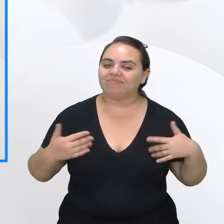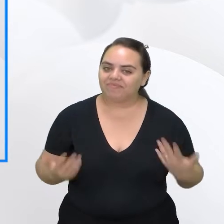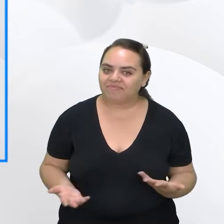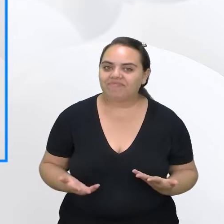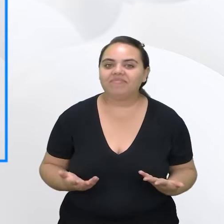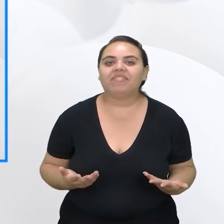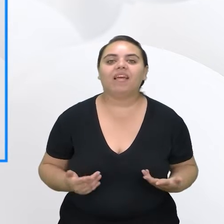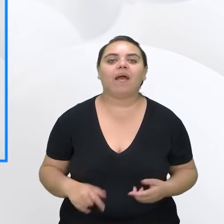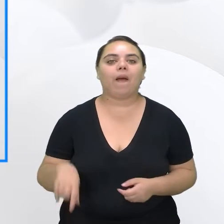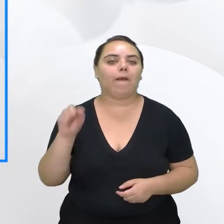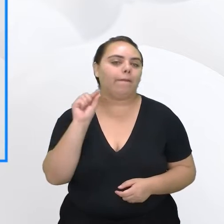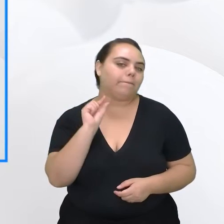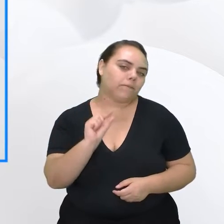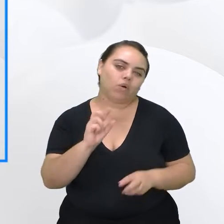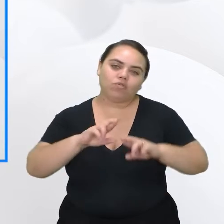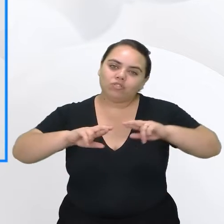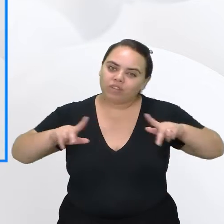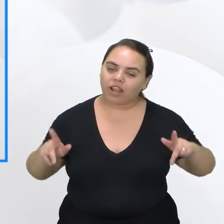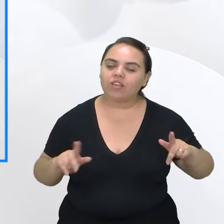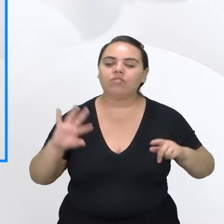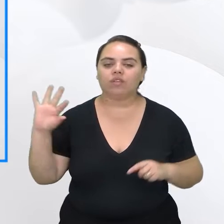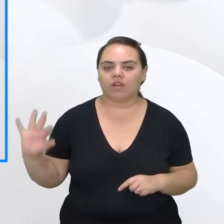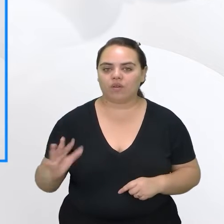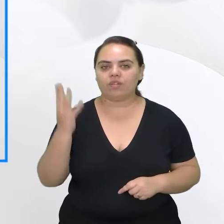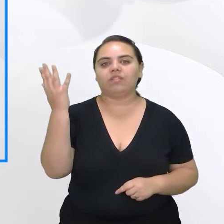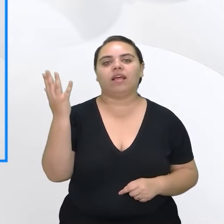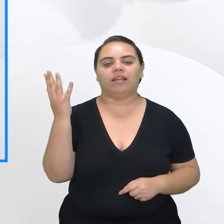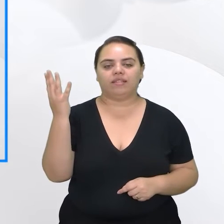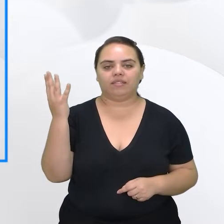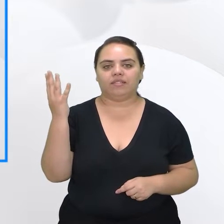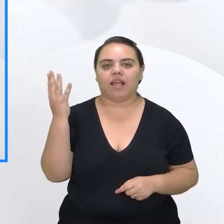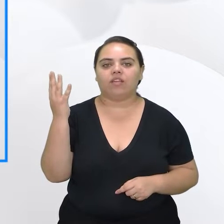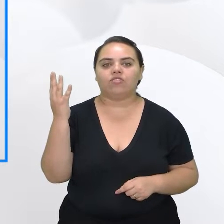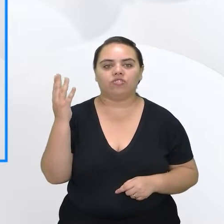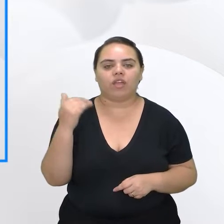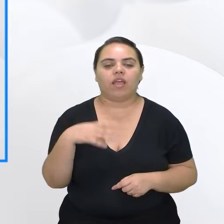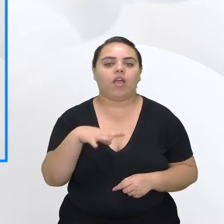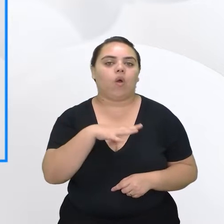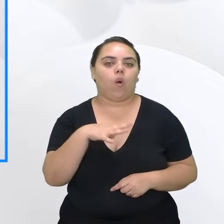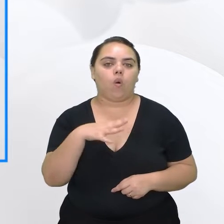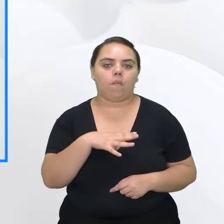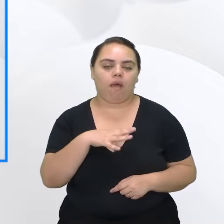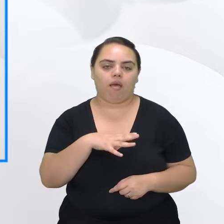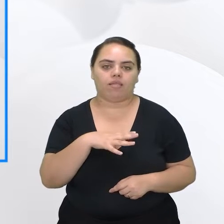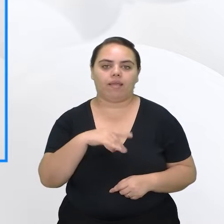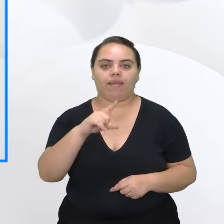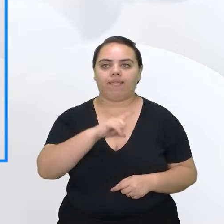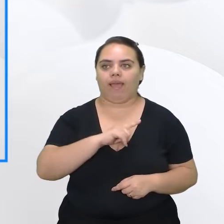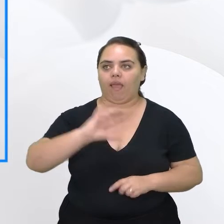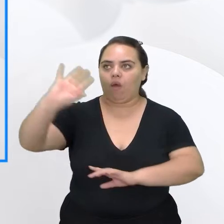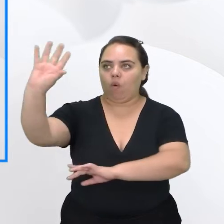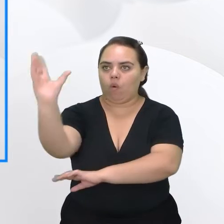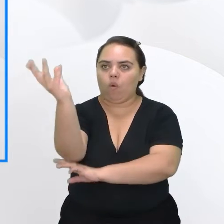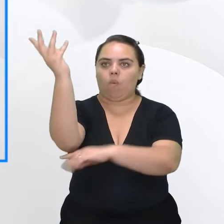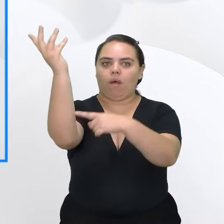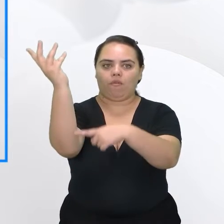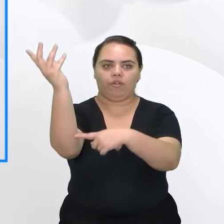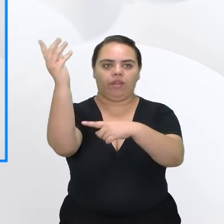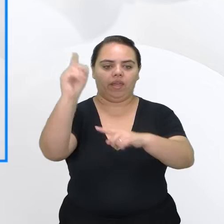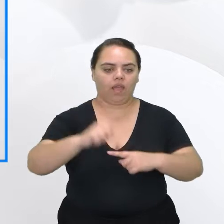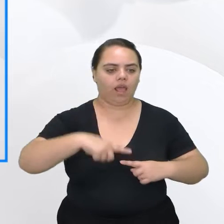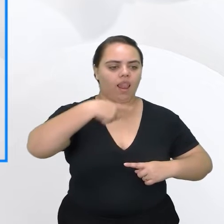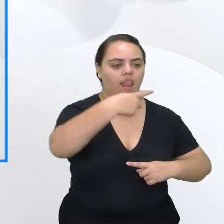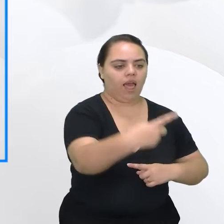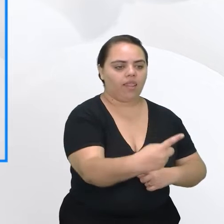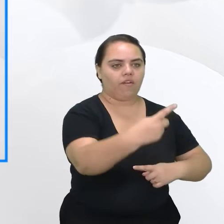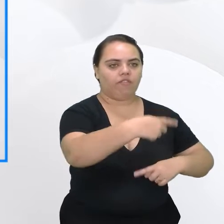Então, é um pouco diferente do que acontece no processo de arborização urbana, que a gente tem uma árvore aqui, depois uma outra árvore lá, ali